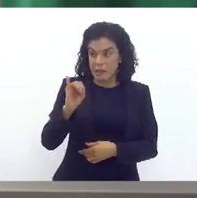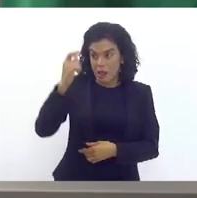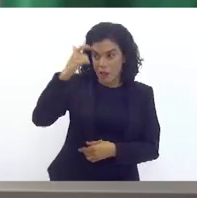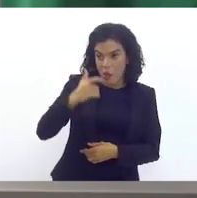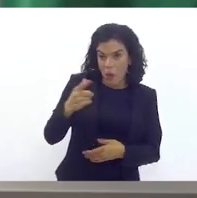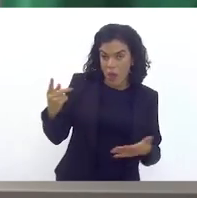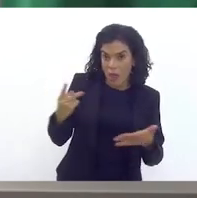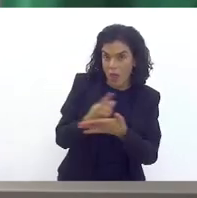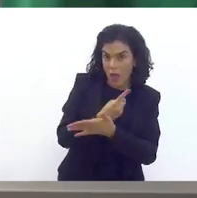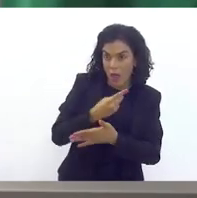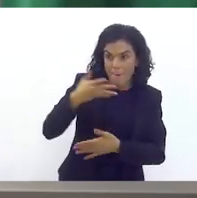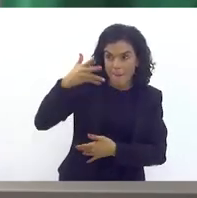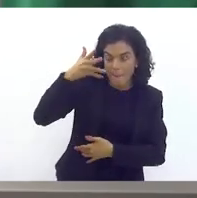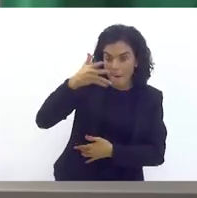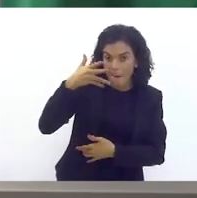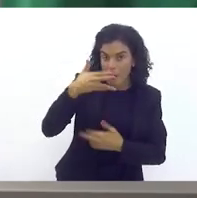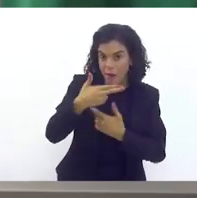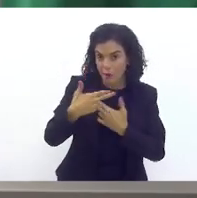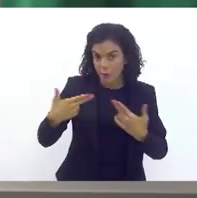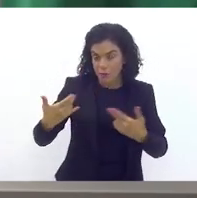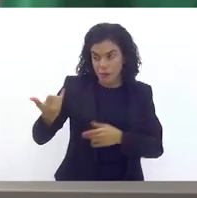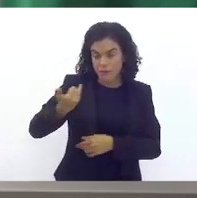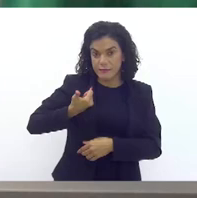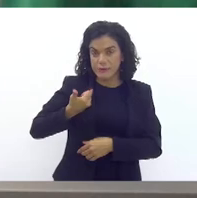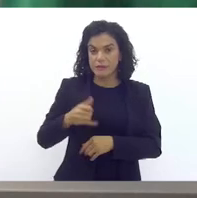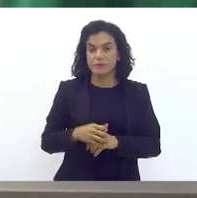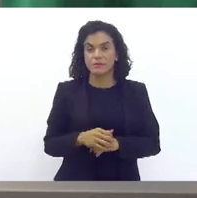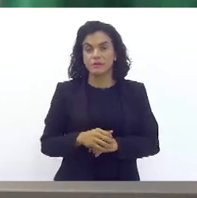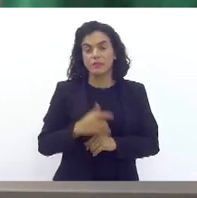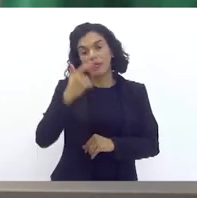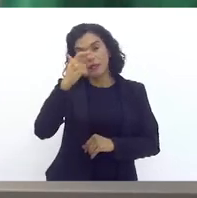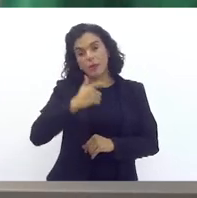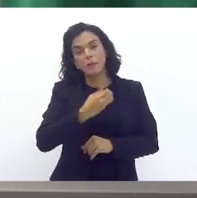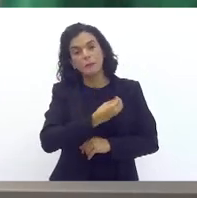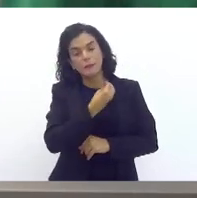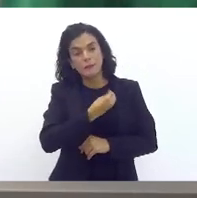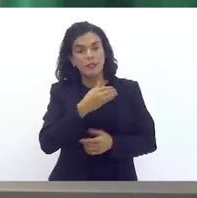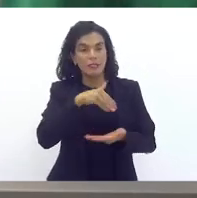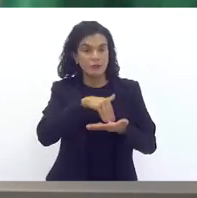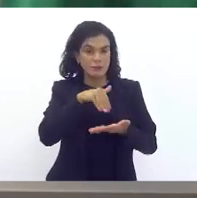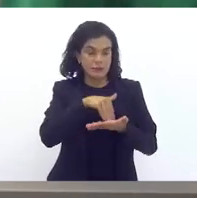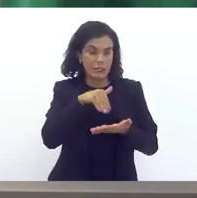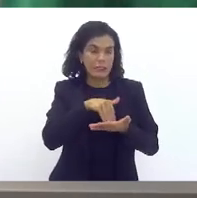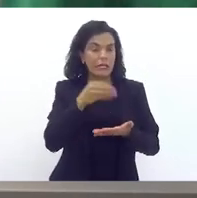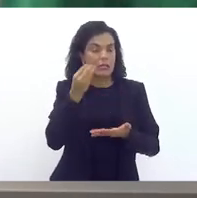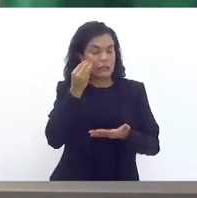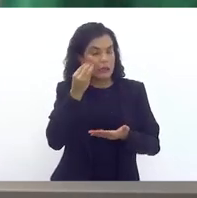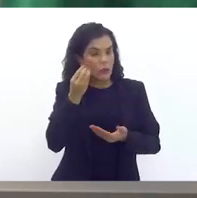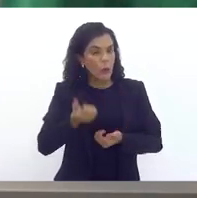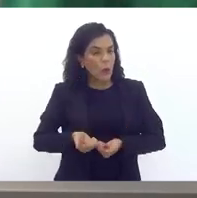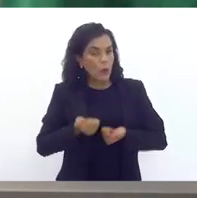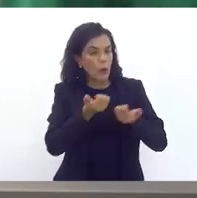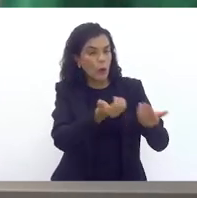imprecisão. Até onde eu participei, a secretaria buscou oferecer